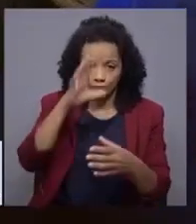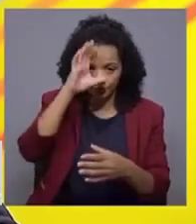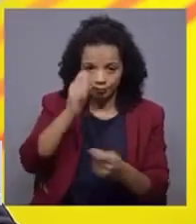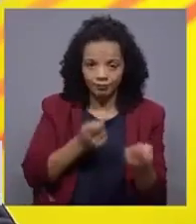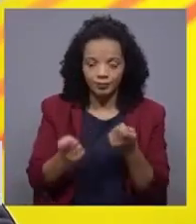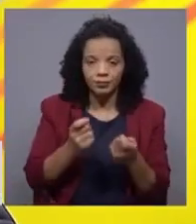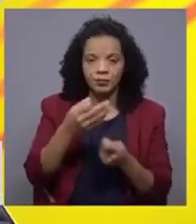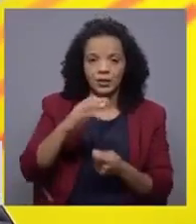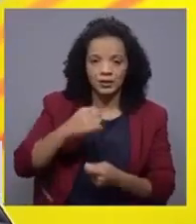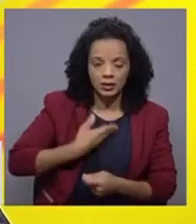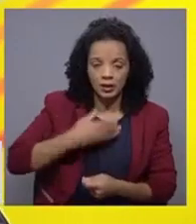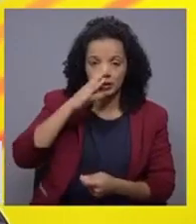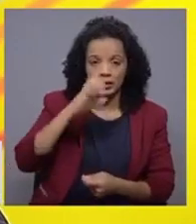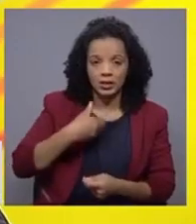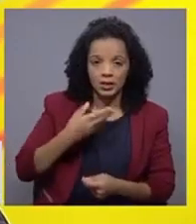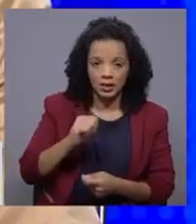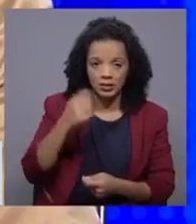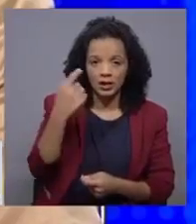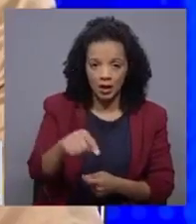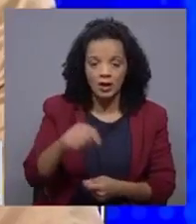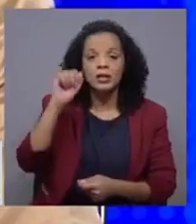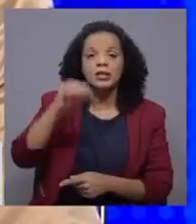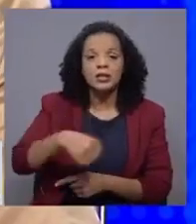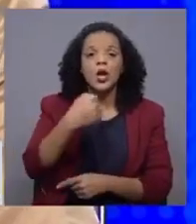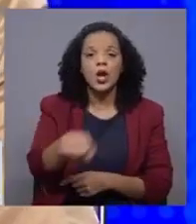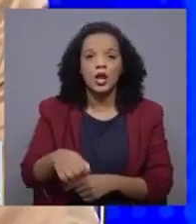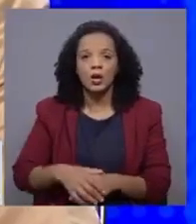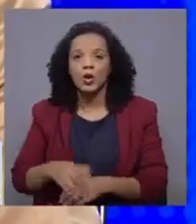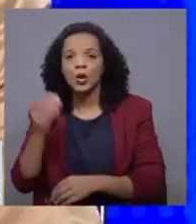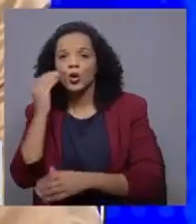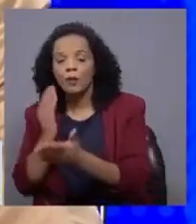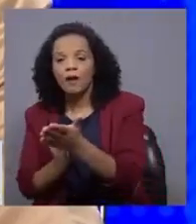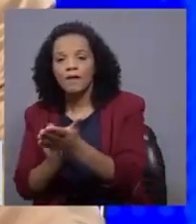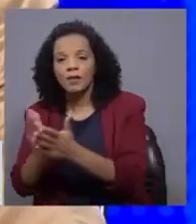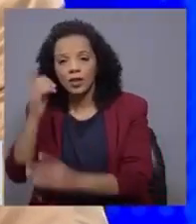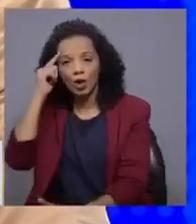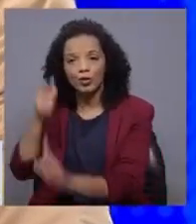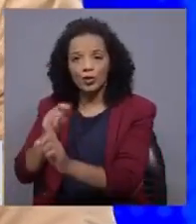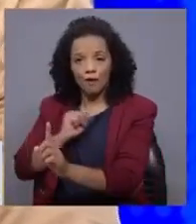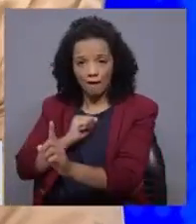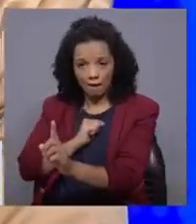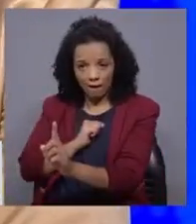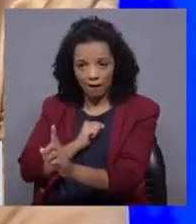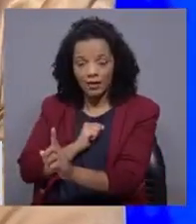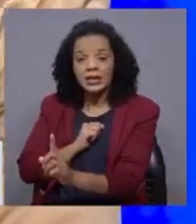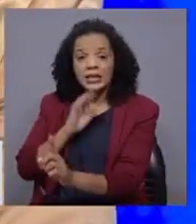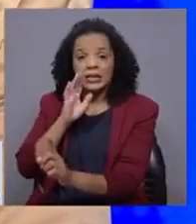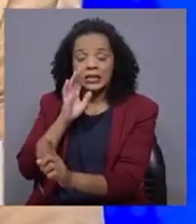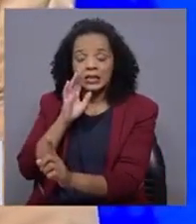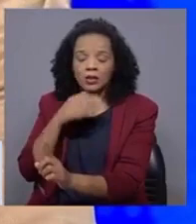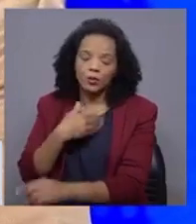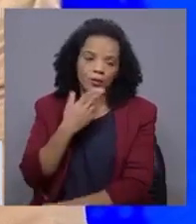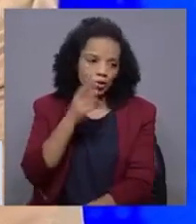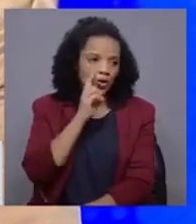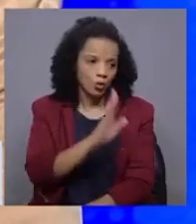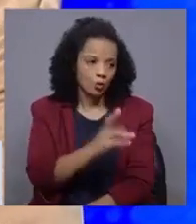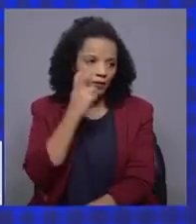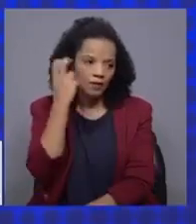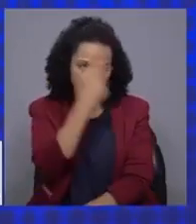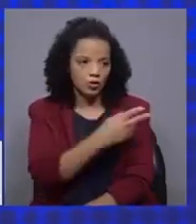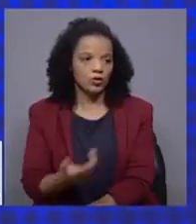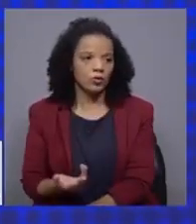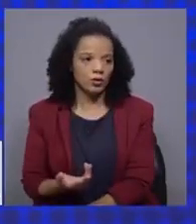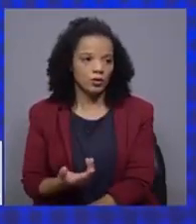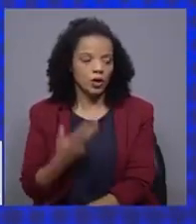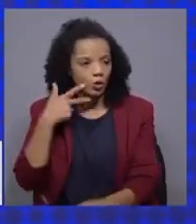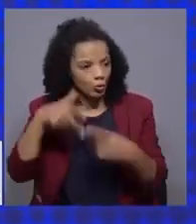que estivesse o CDS? Aquilo que para nós é essencial é fazer avançar as nossas causas. E ao existir... Eu peço desculpa, Francisco. Deixa eu ouvir, Francisco,